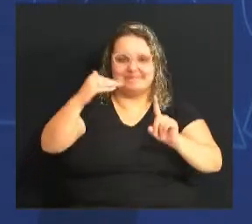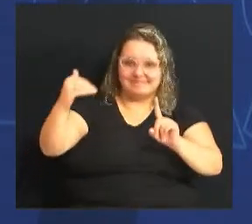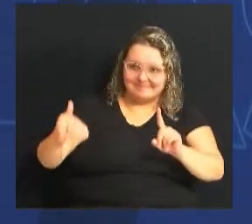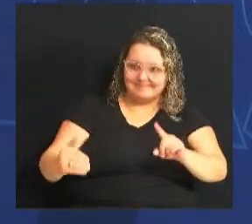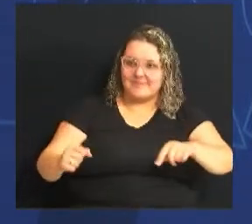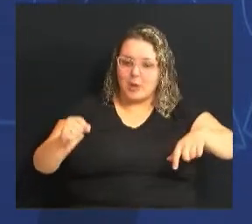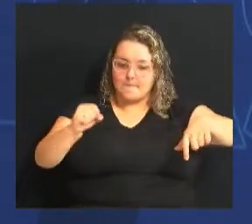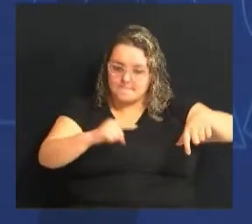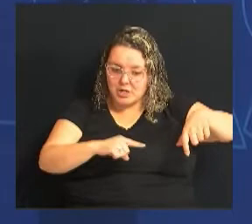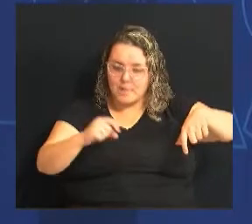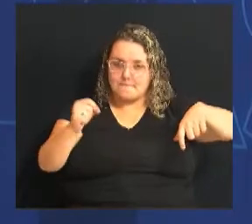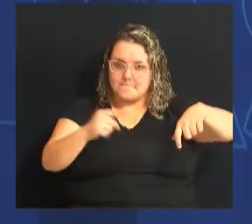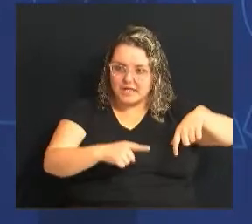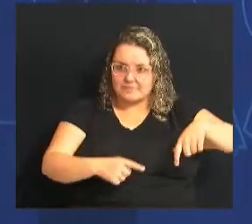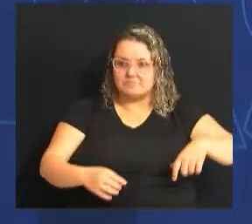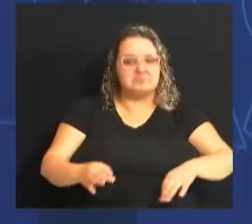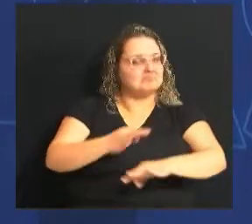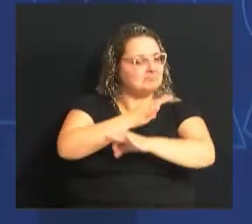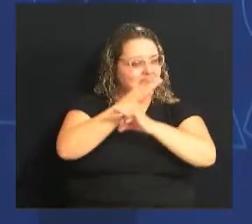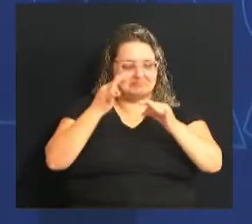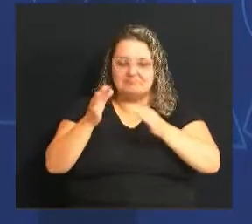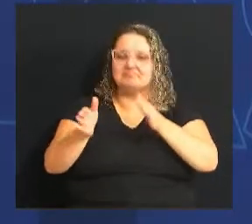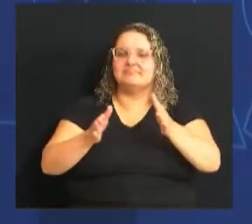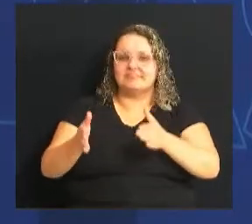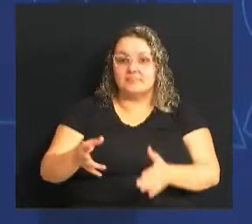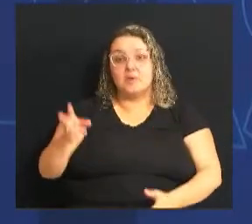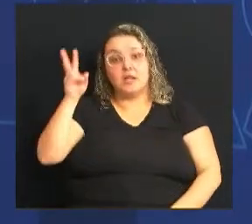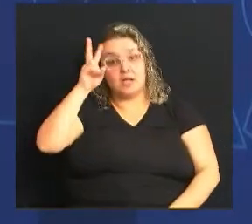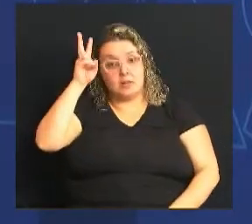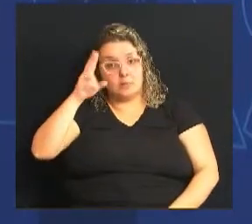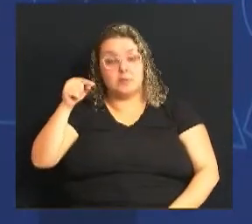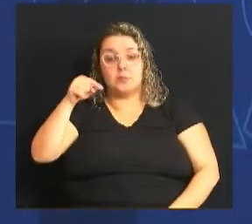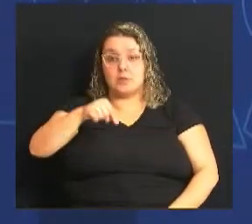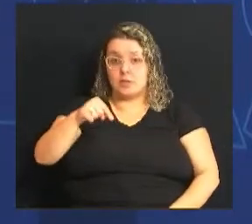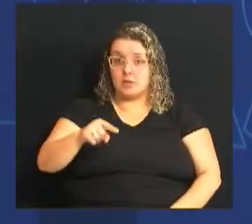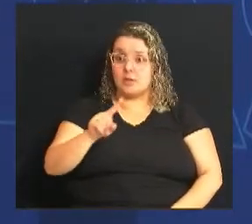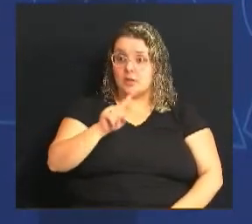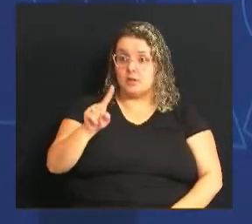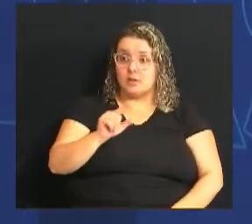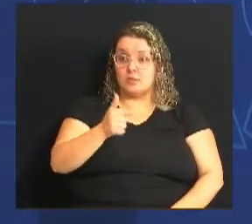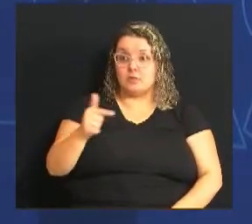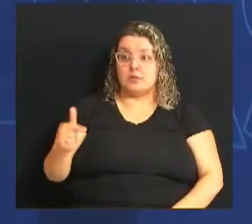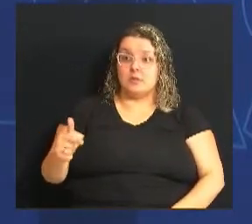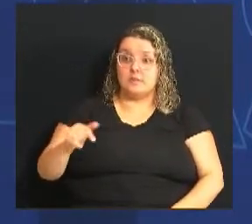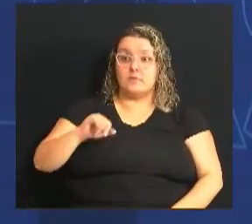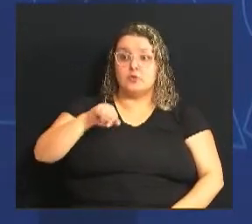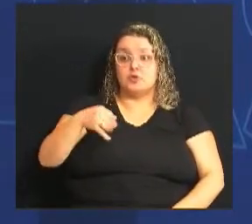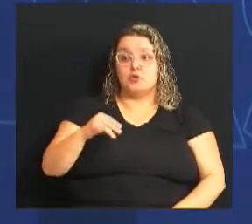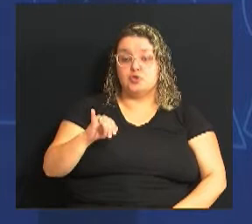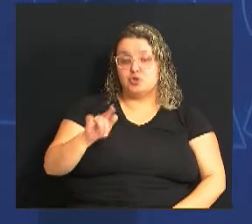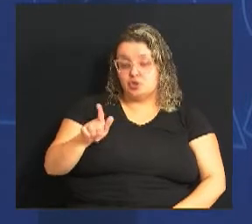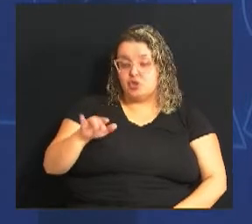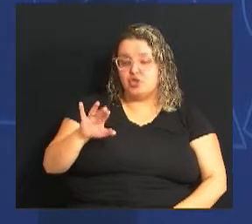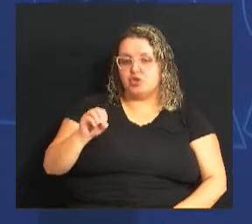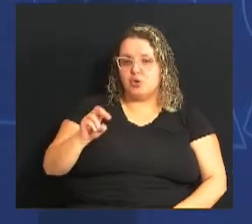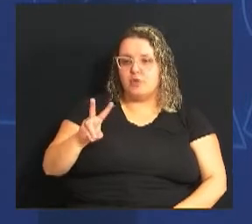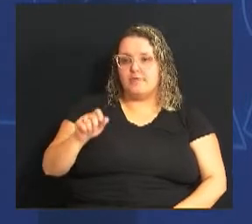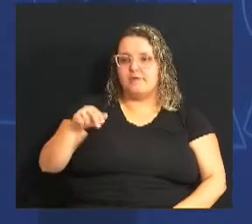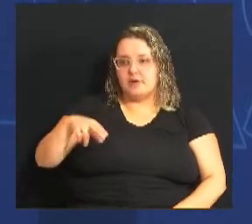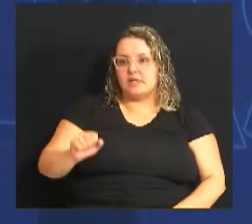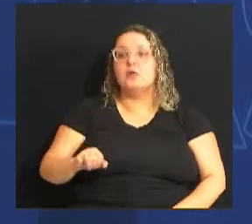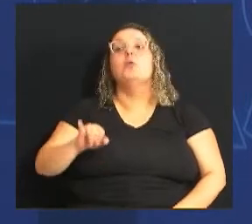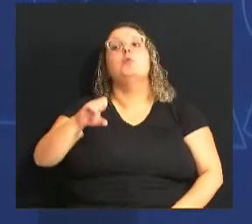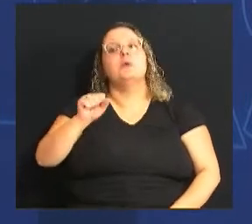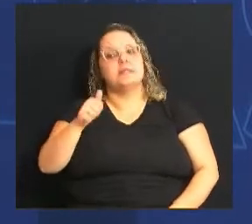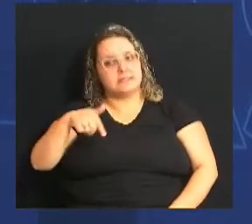gols, vive ótima fase. Lembrando que essa partida não contou com o meia Giovanni Augusto, então o Isaac também deu conta